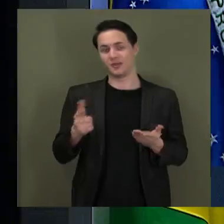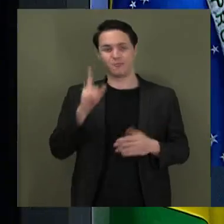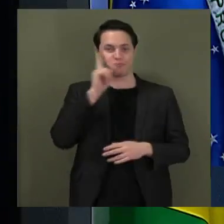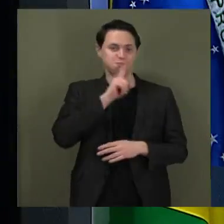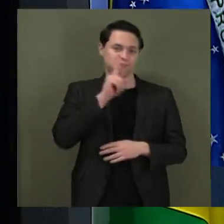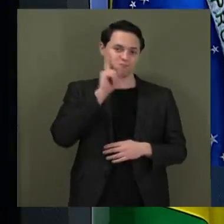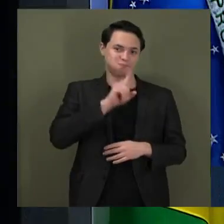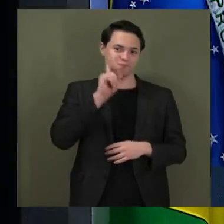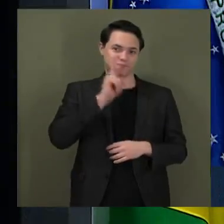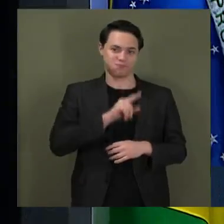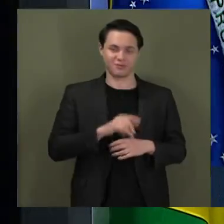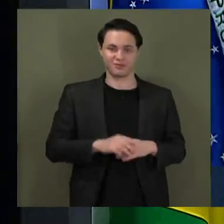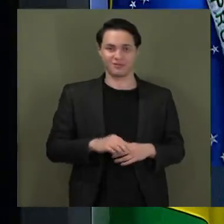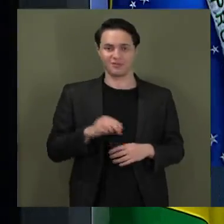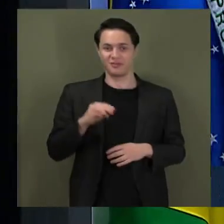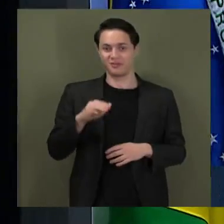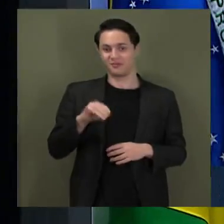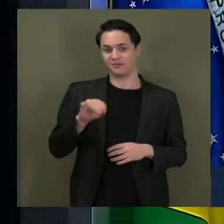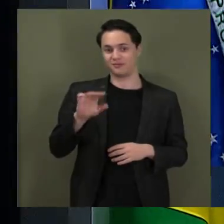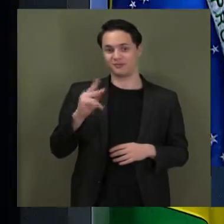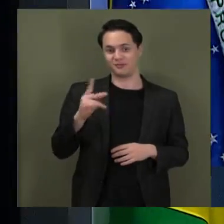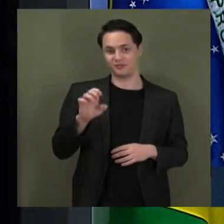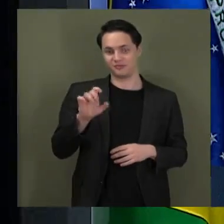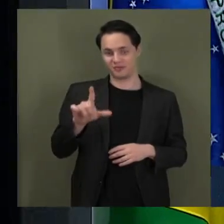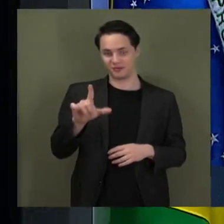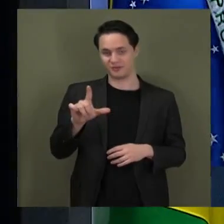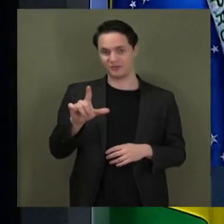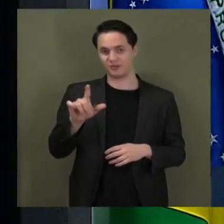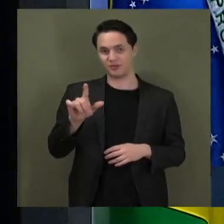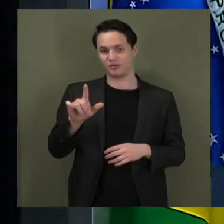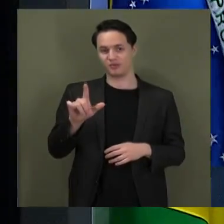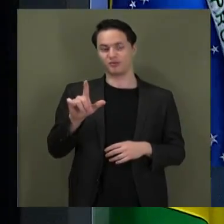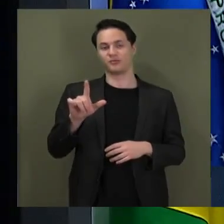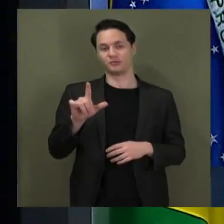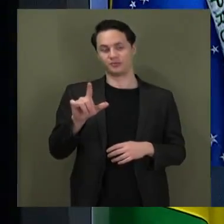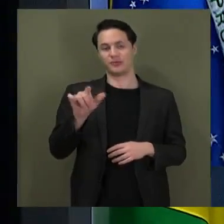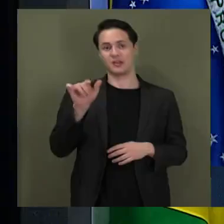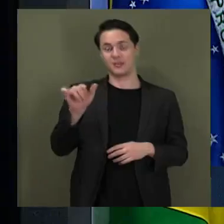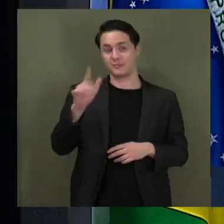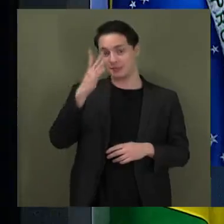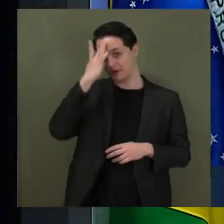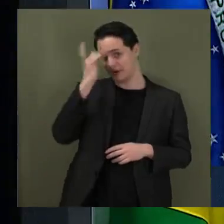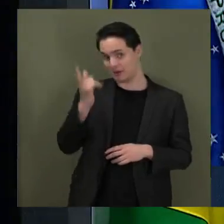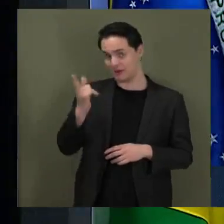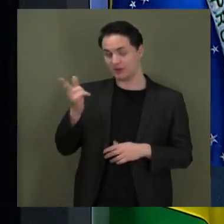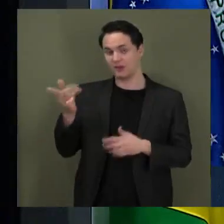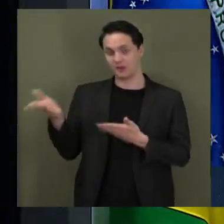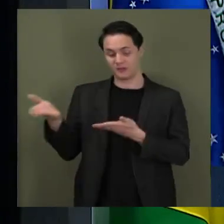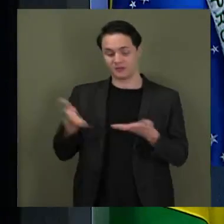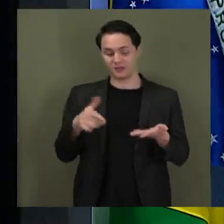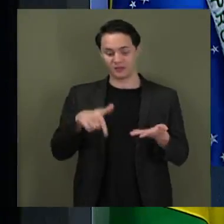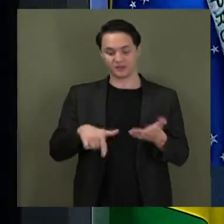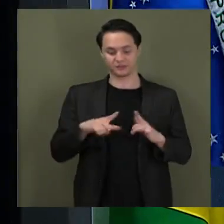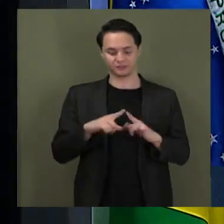norte-americano Michael Shellenberger estará amanhã aqui em Brasília.